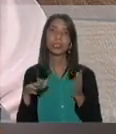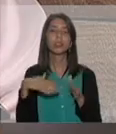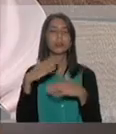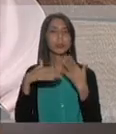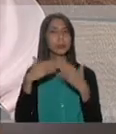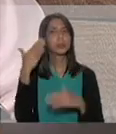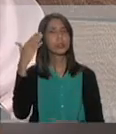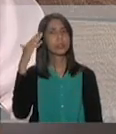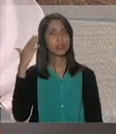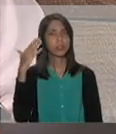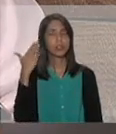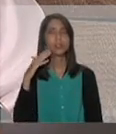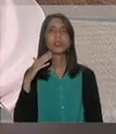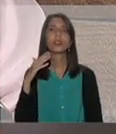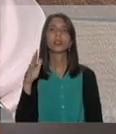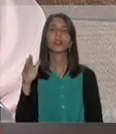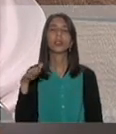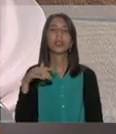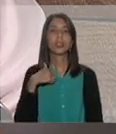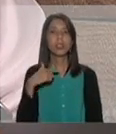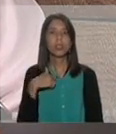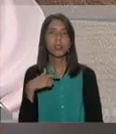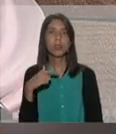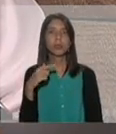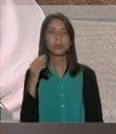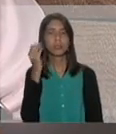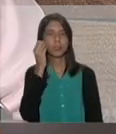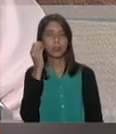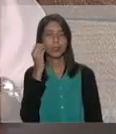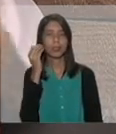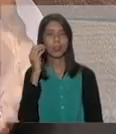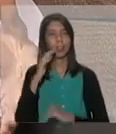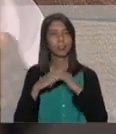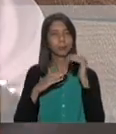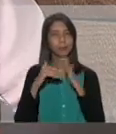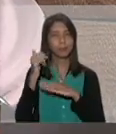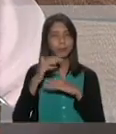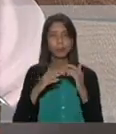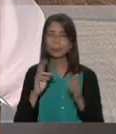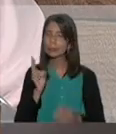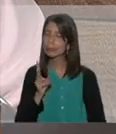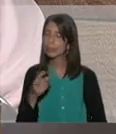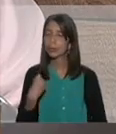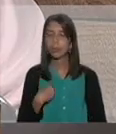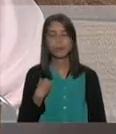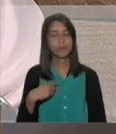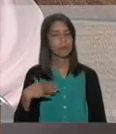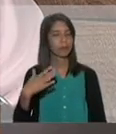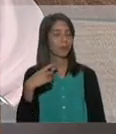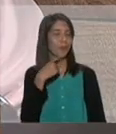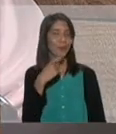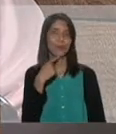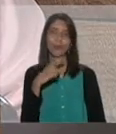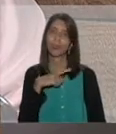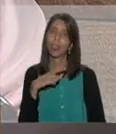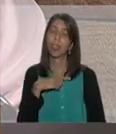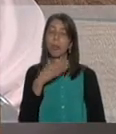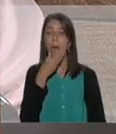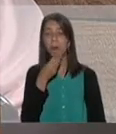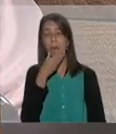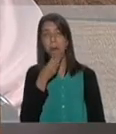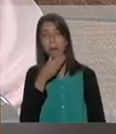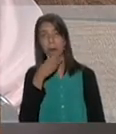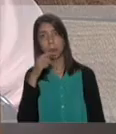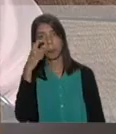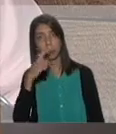dúvida. E depois eu entendi que eu iria carregar, abraçando essa carreira, a dúvida para o resto da vida.